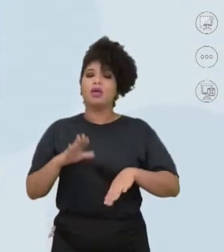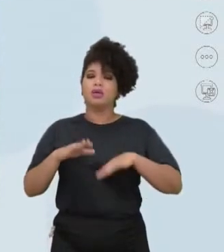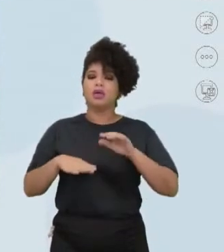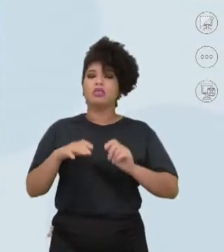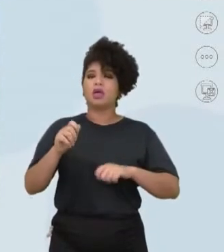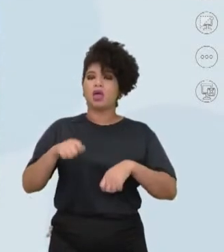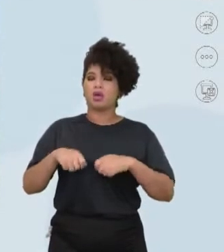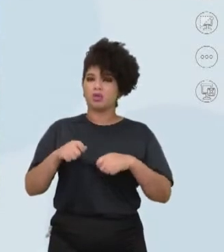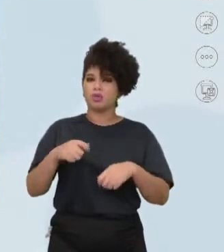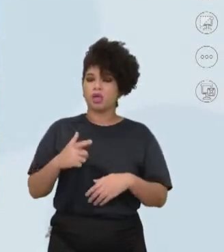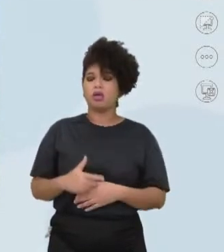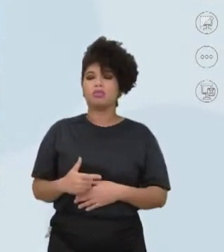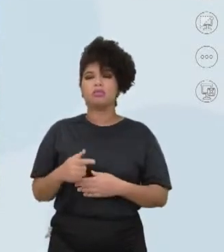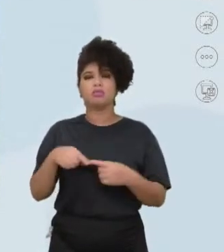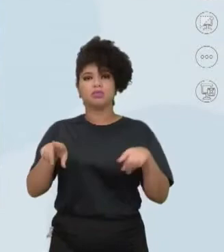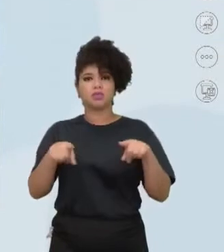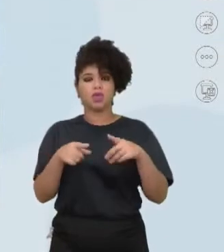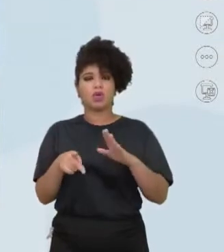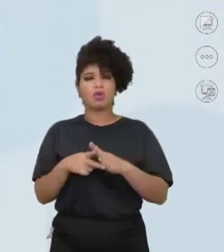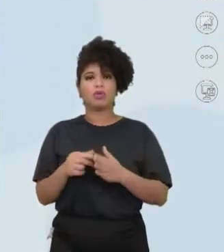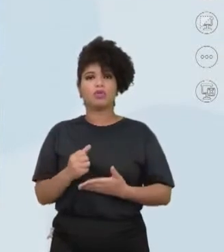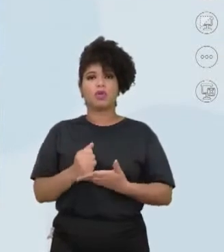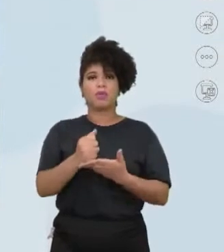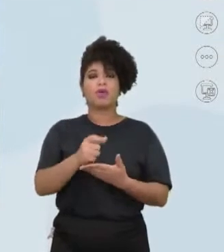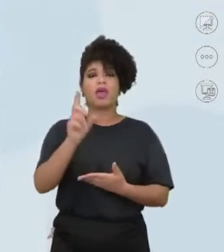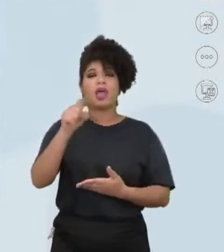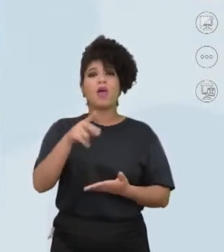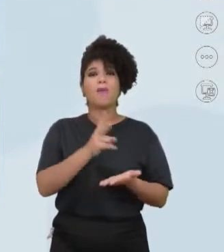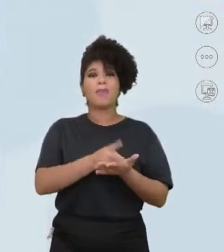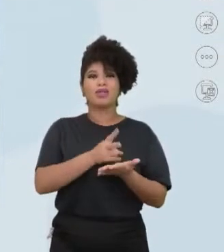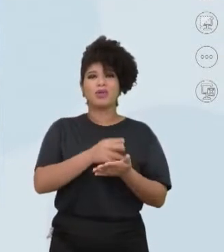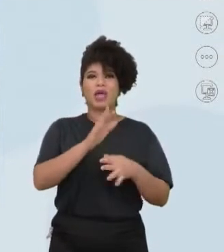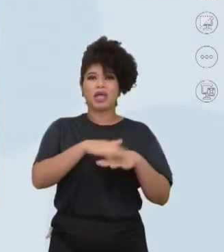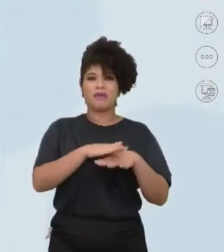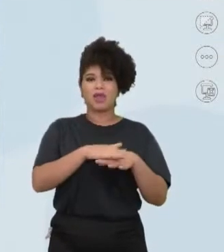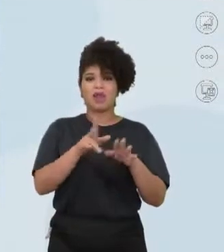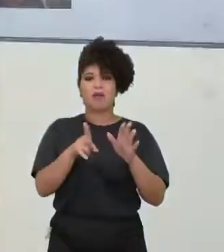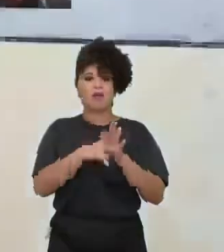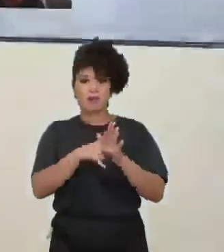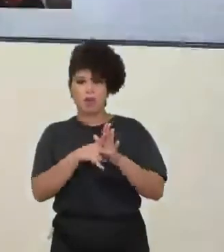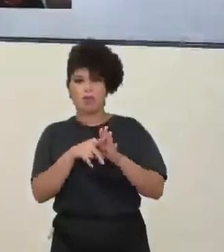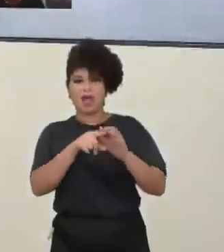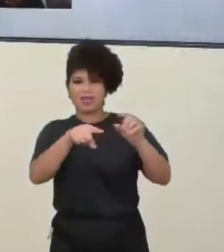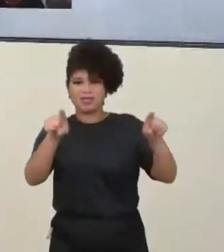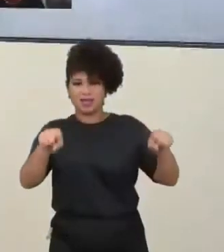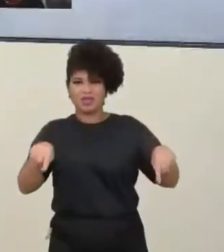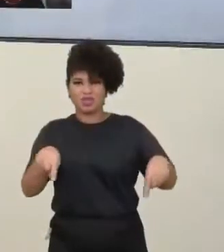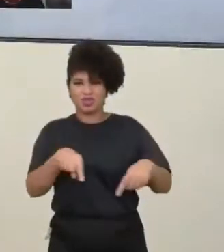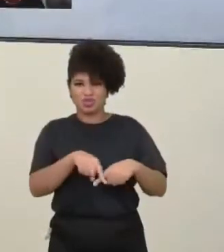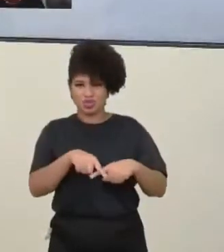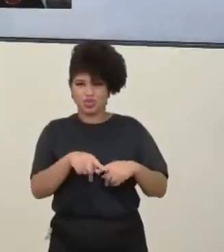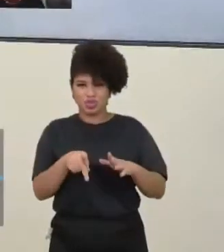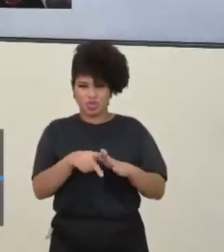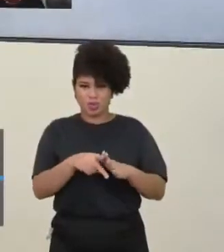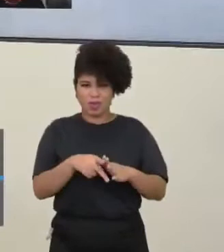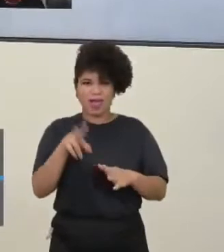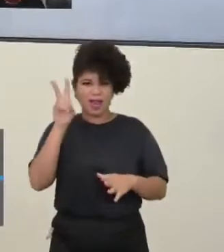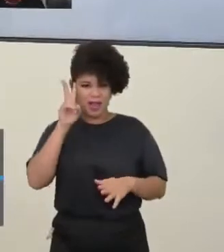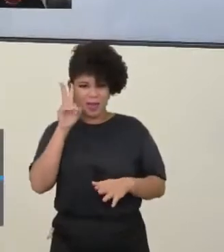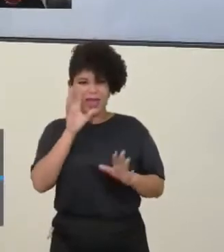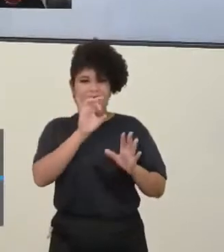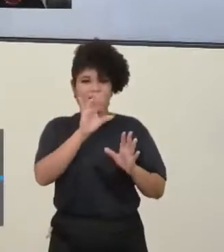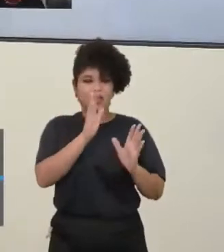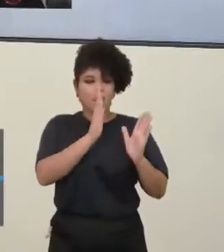apoio ser, né, o mesmo cara que fez a trilha, gravou a trilha no estúdio. Lembra que eu expliquei na aula passada? A trilha, cada um grava a